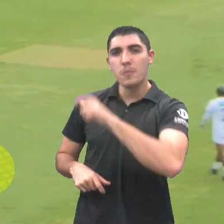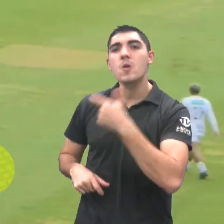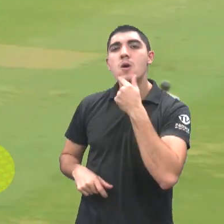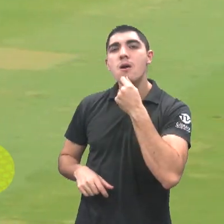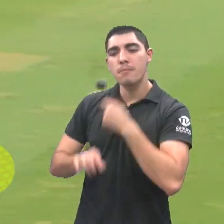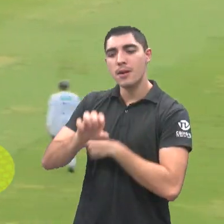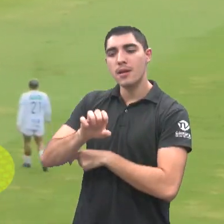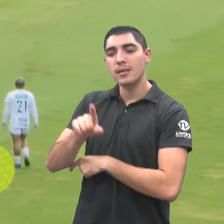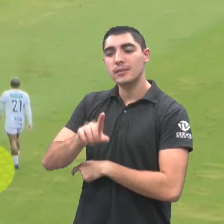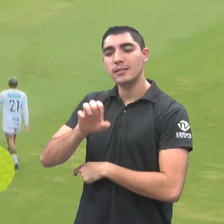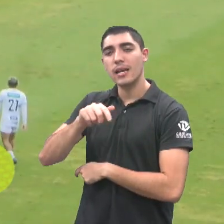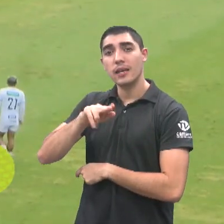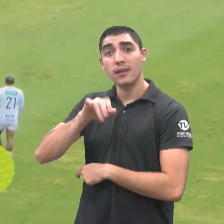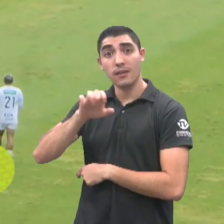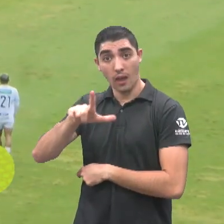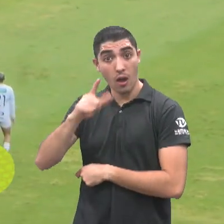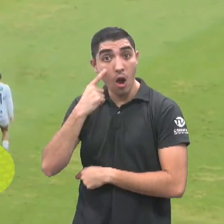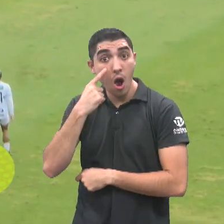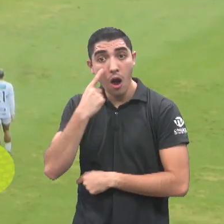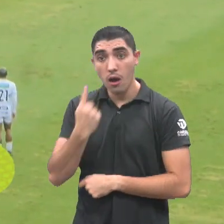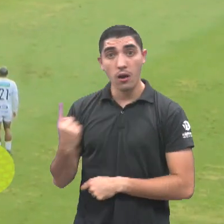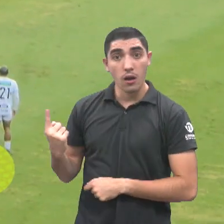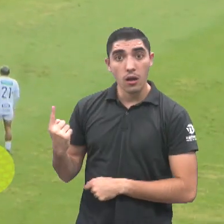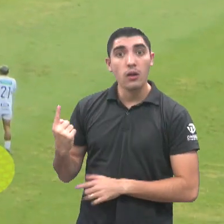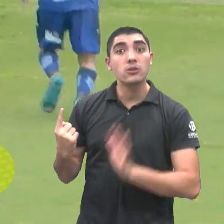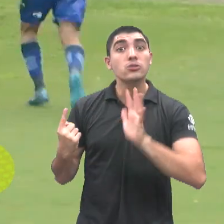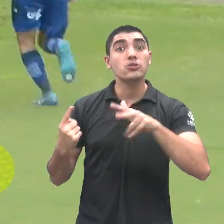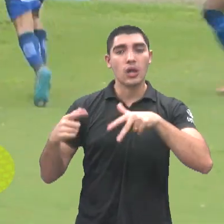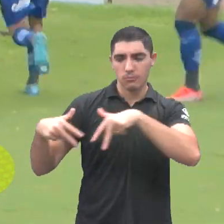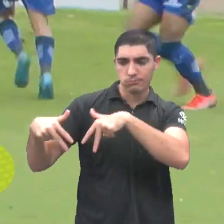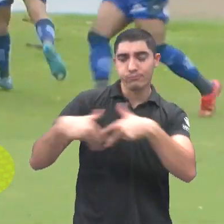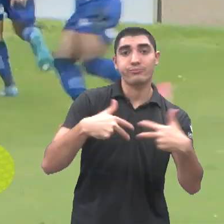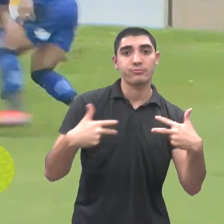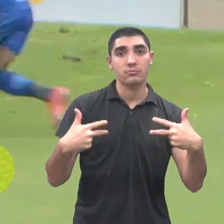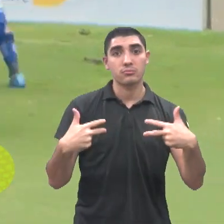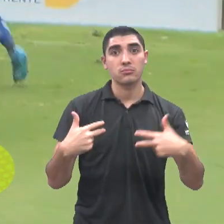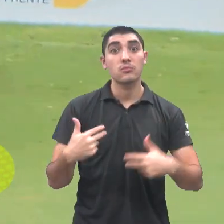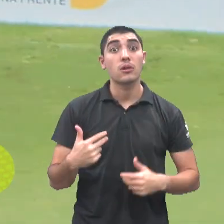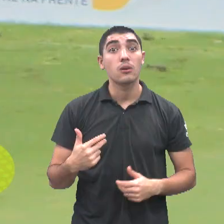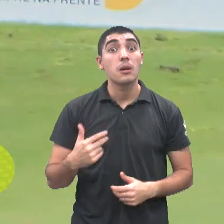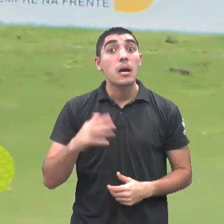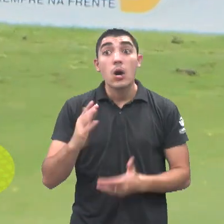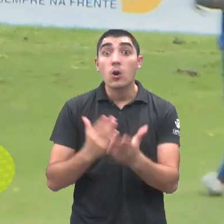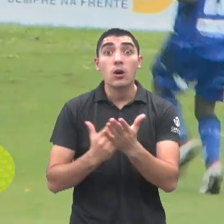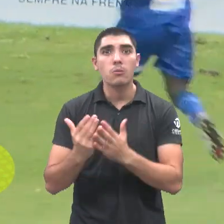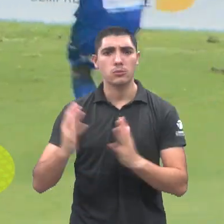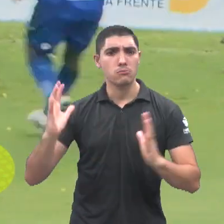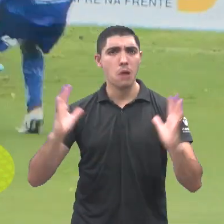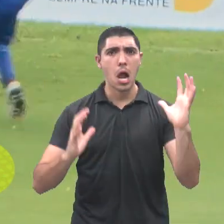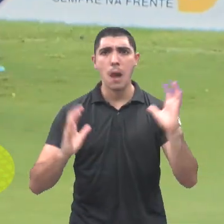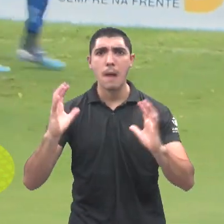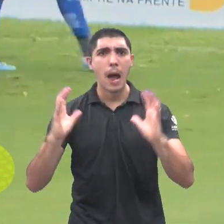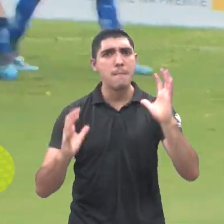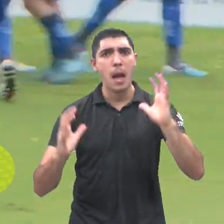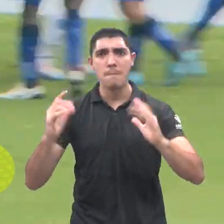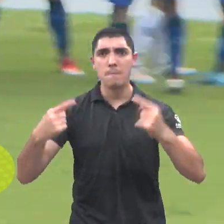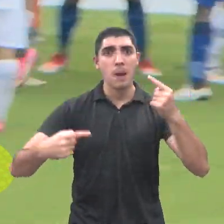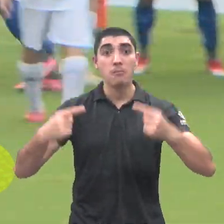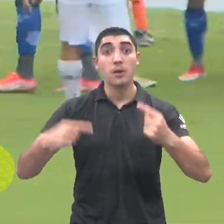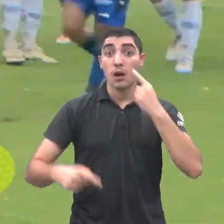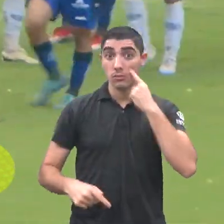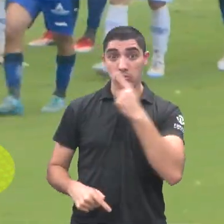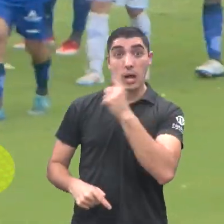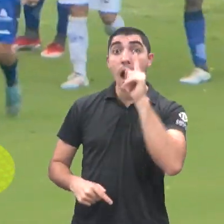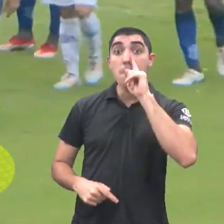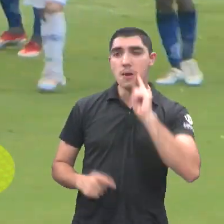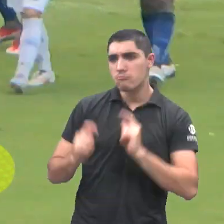42 ele veio pela direita e sofreu falta. O tempo fechou e na confusão sobraram alguns